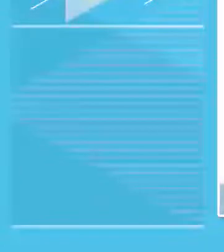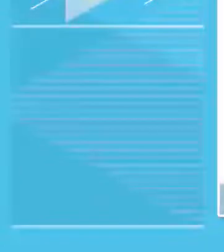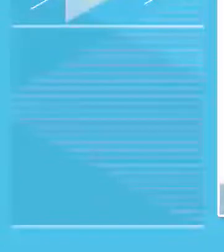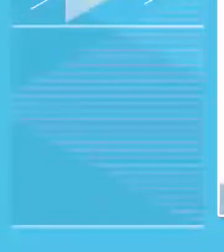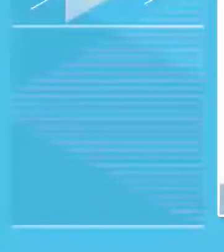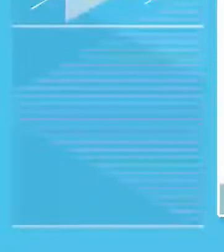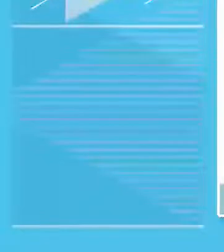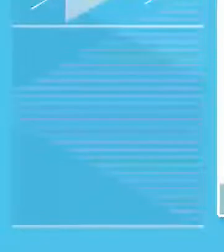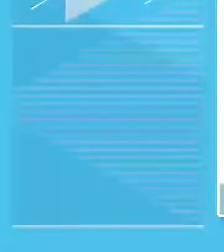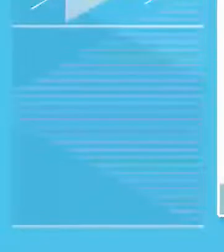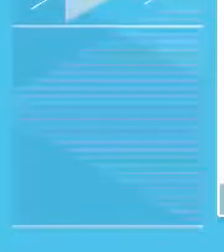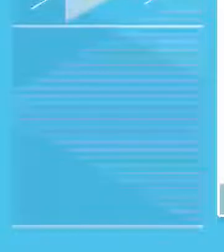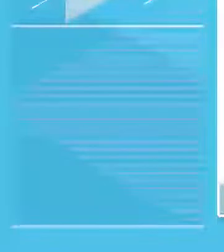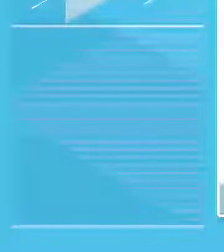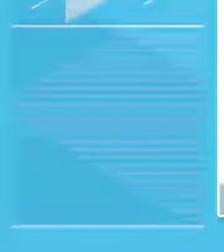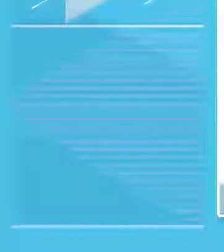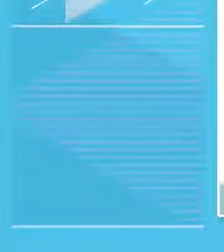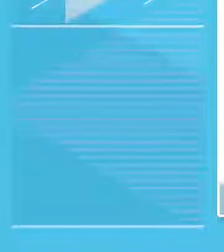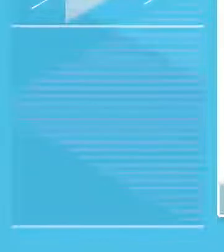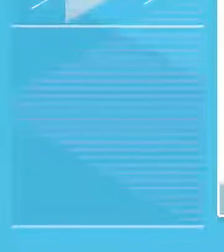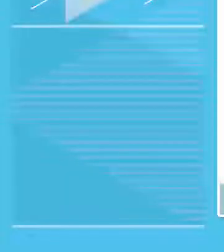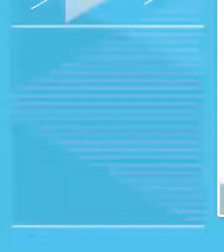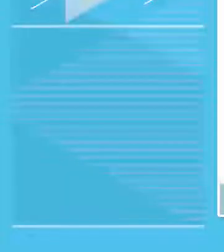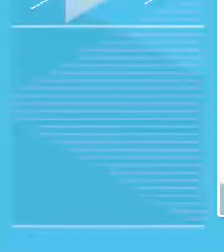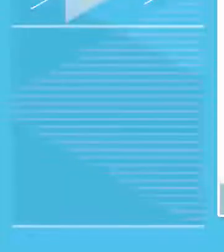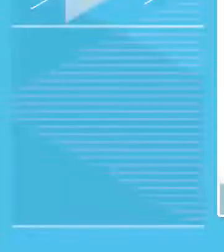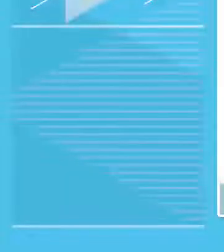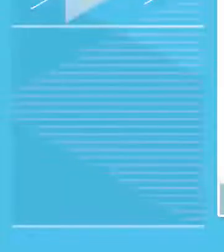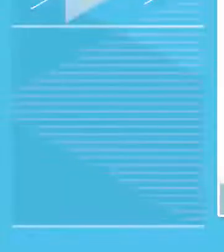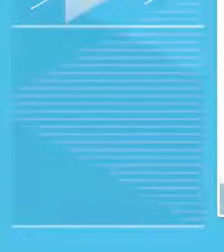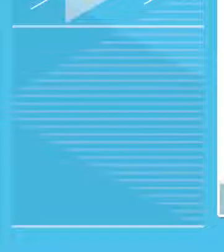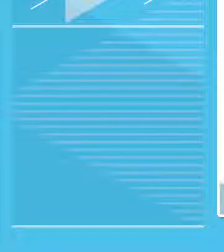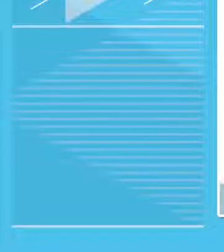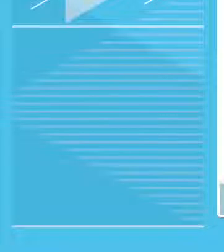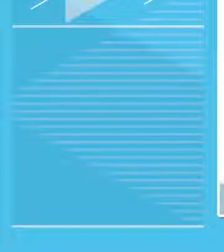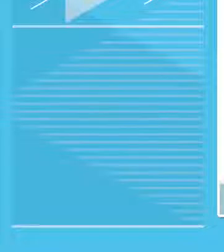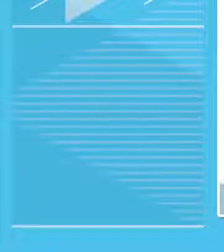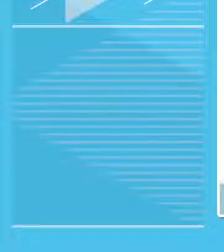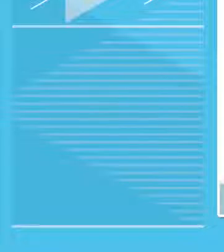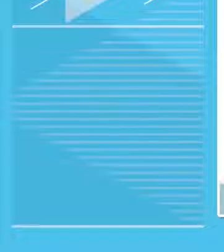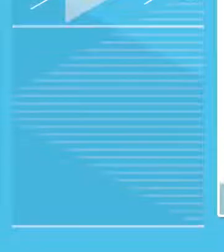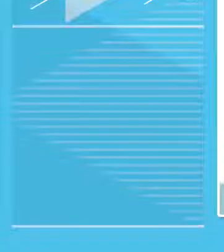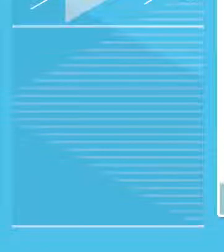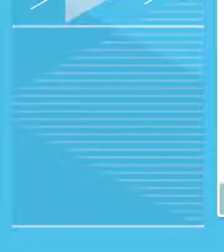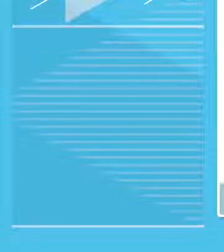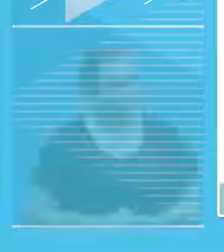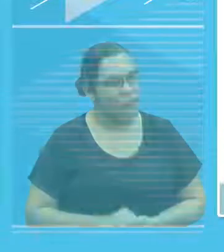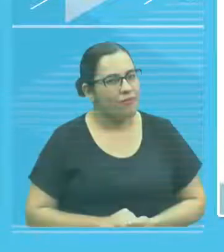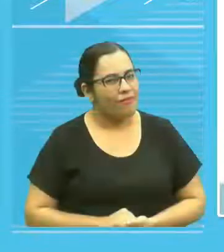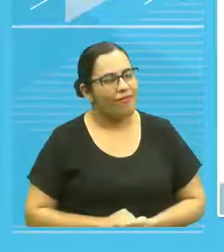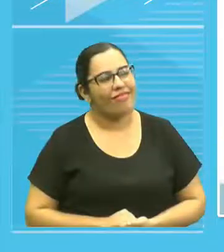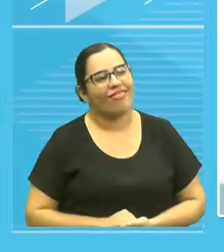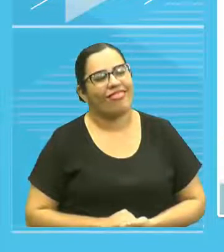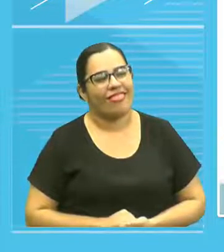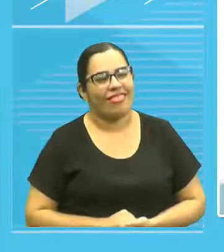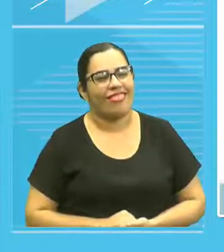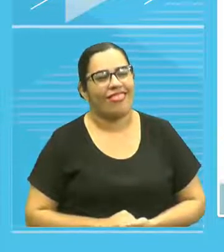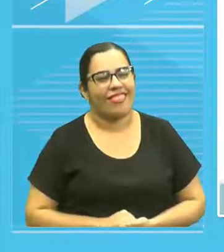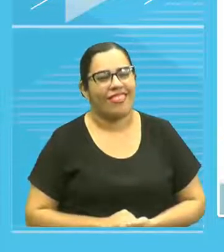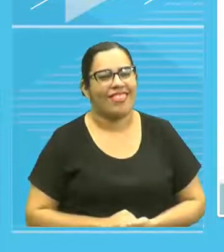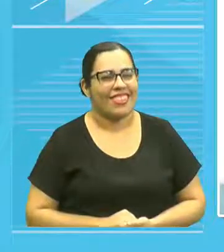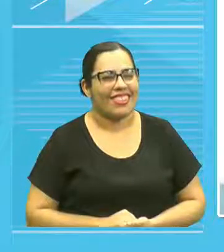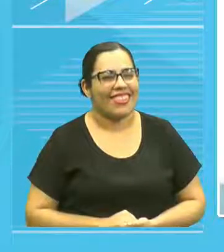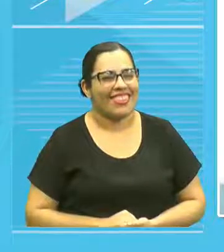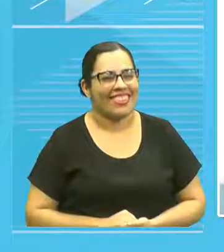Imagem também do certo é mais ou menos isso o show de bola Opa Estamos